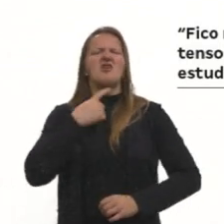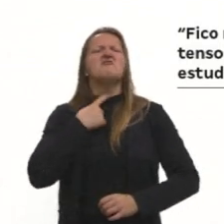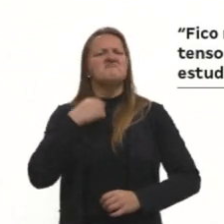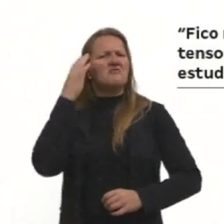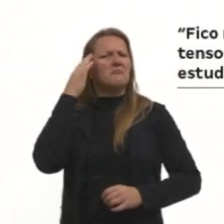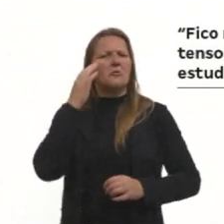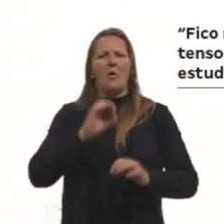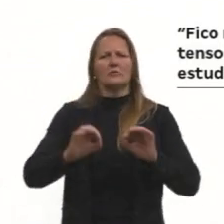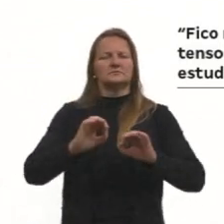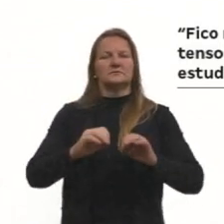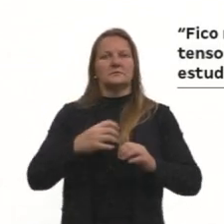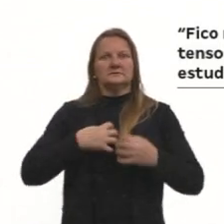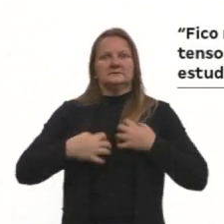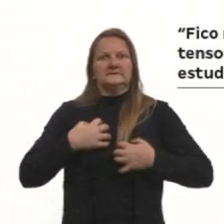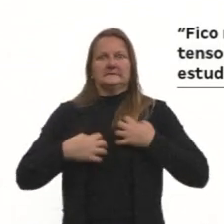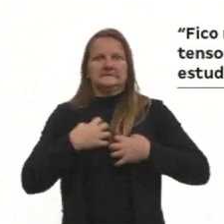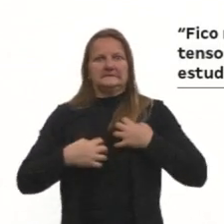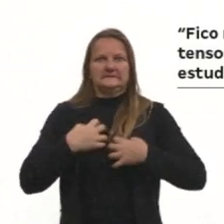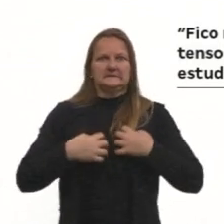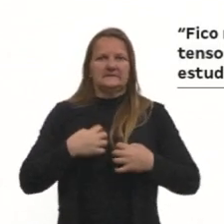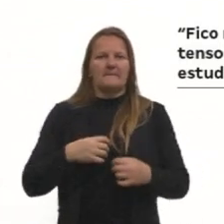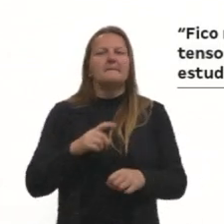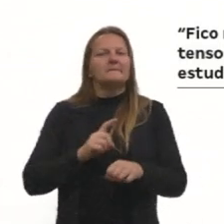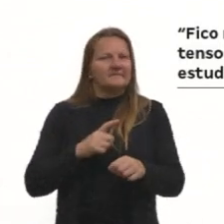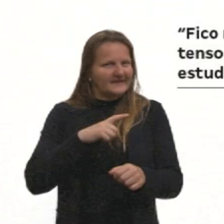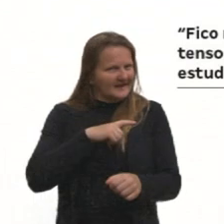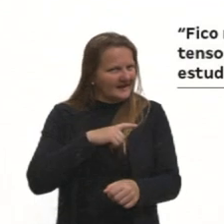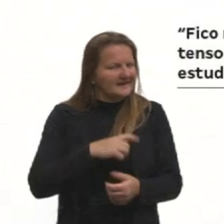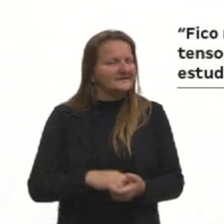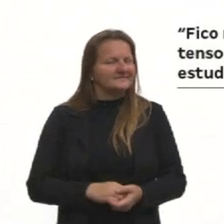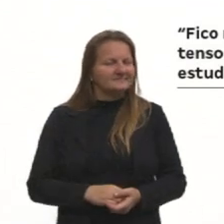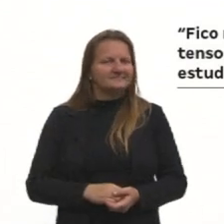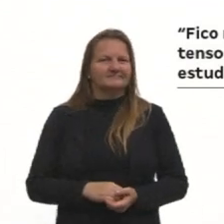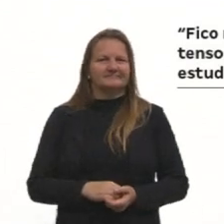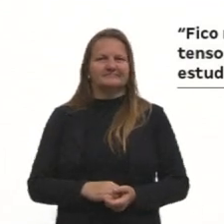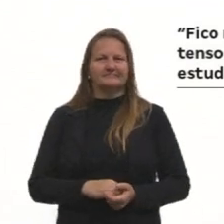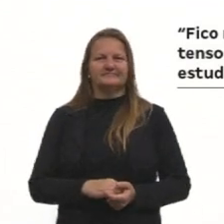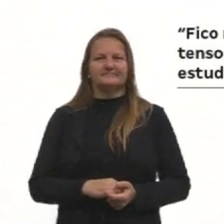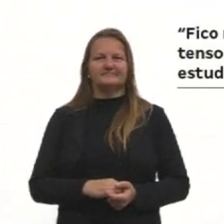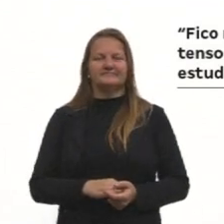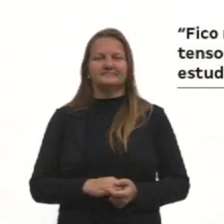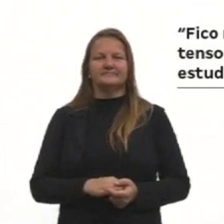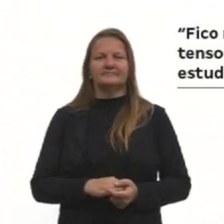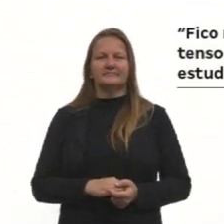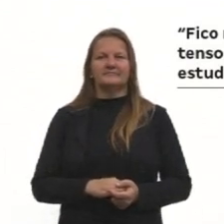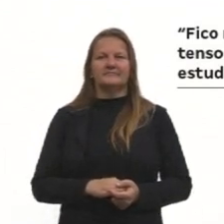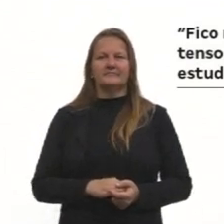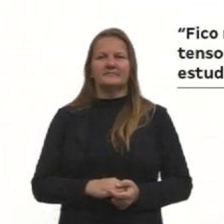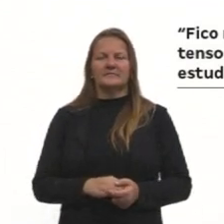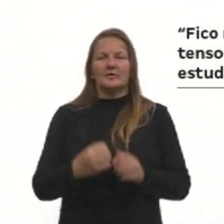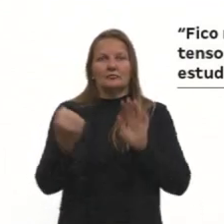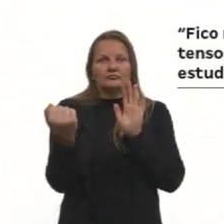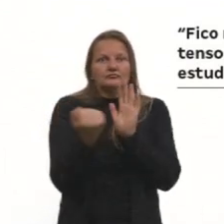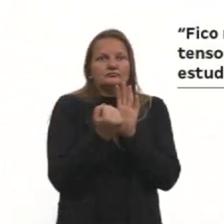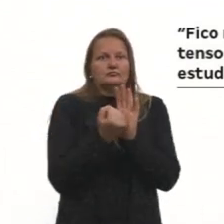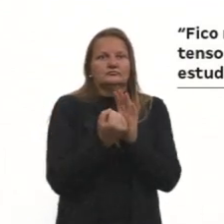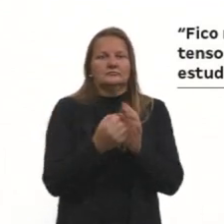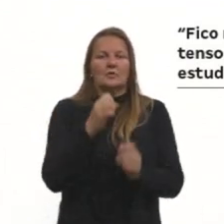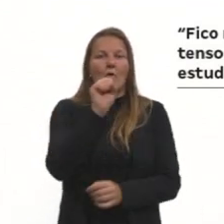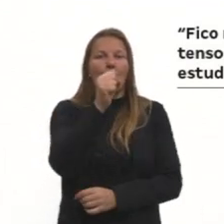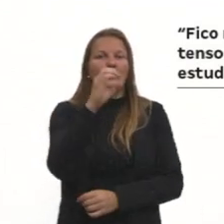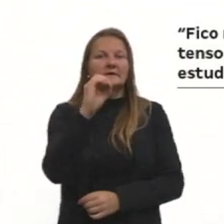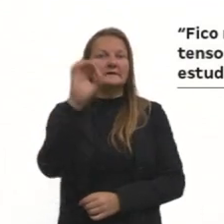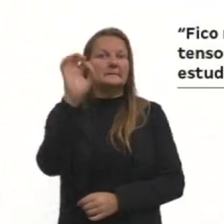me sinto muito ansioso nós vemos muito isso os alunos estão ali tá praticamente mesmo afetando muito pessoal é